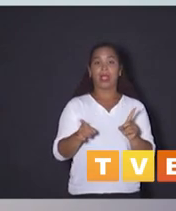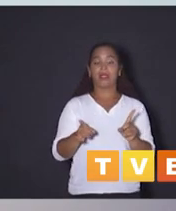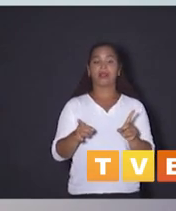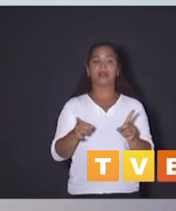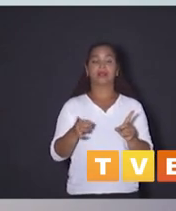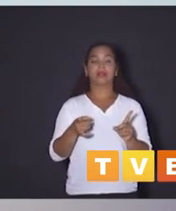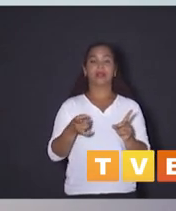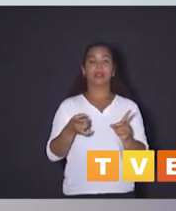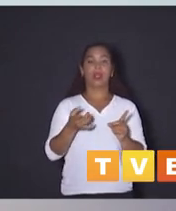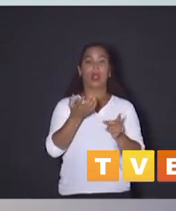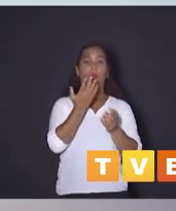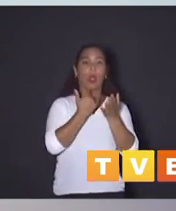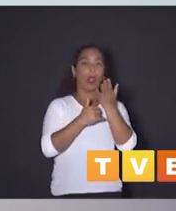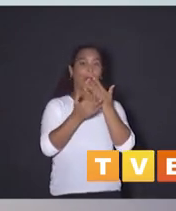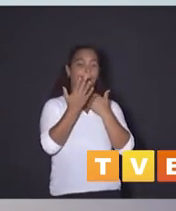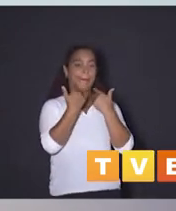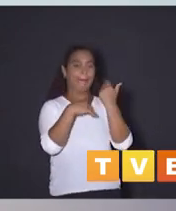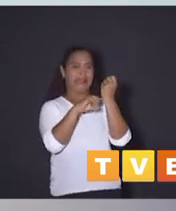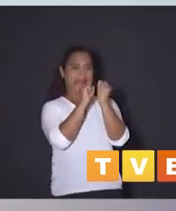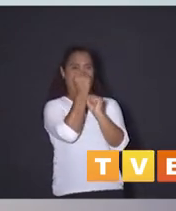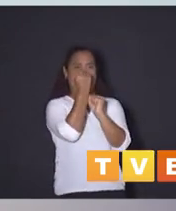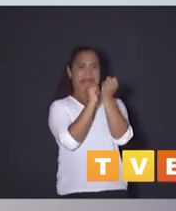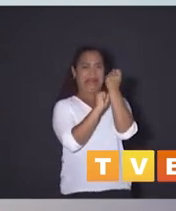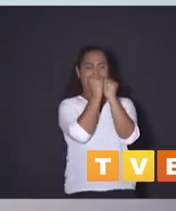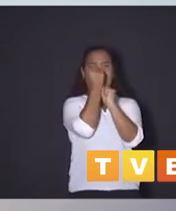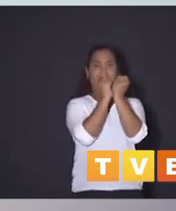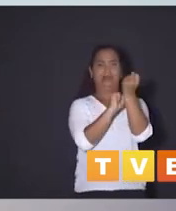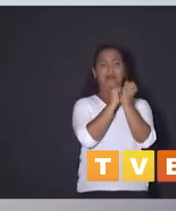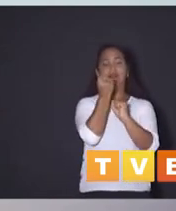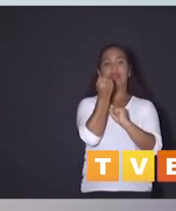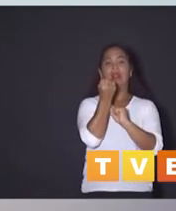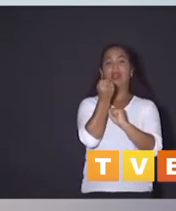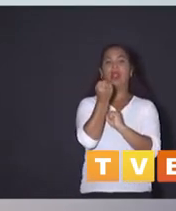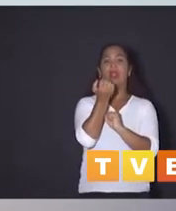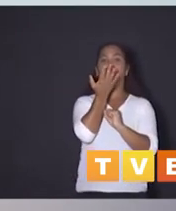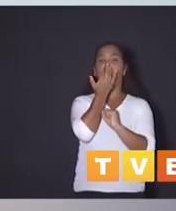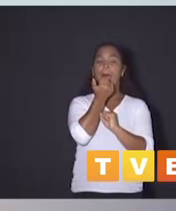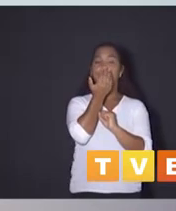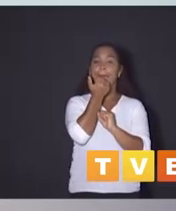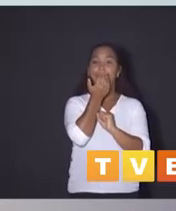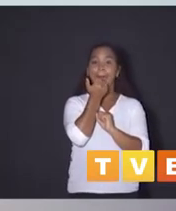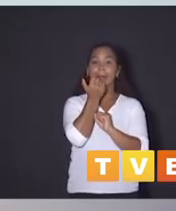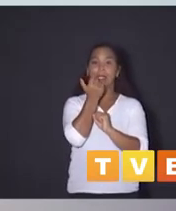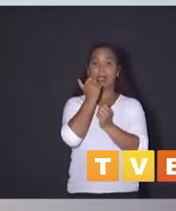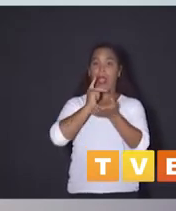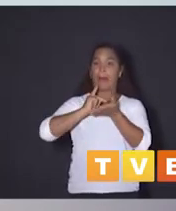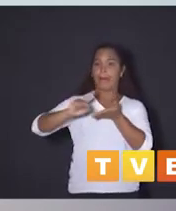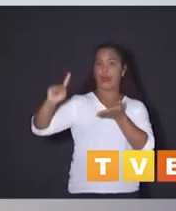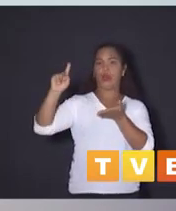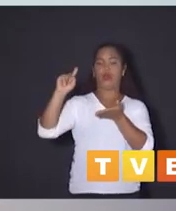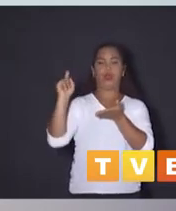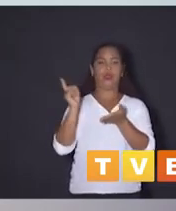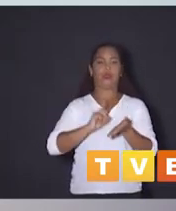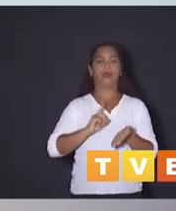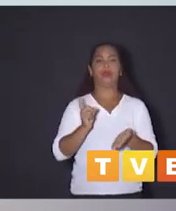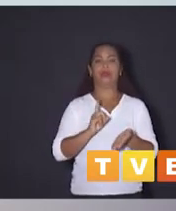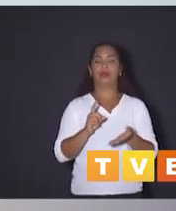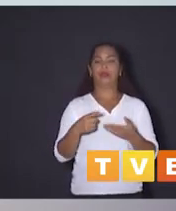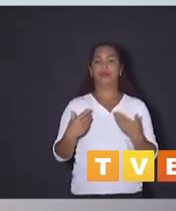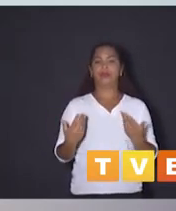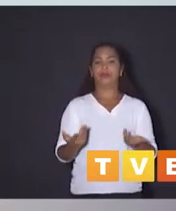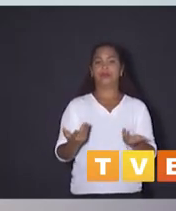é o tratamente processadas então ou seja deixou de ser alimento la na sua origem nós estamos falando de do